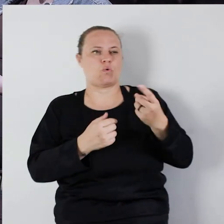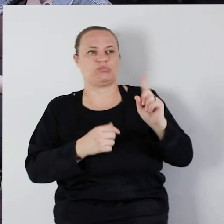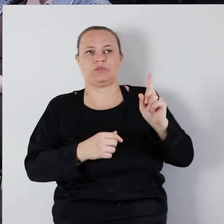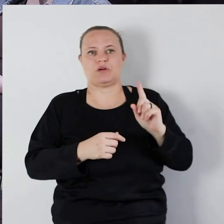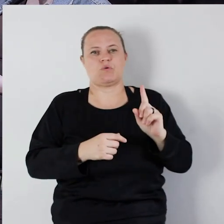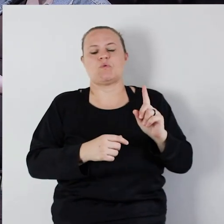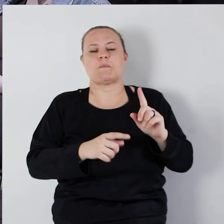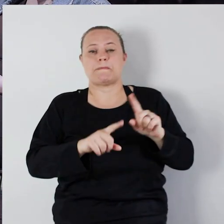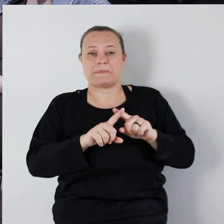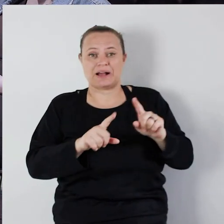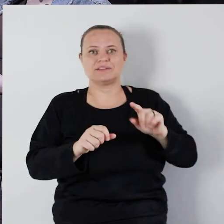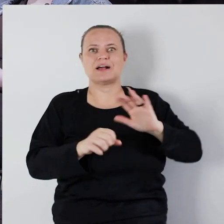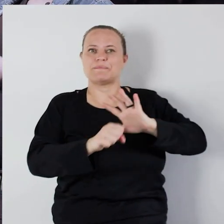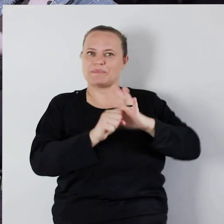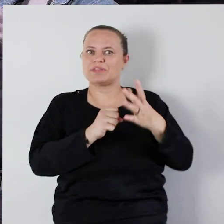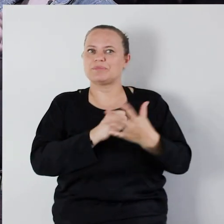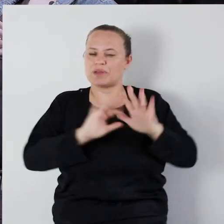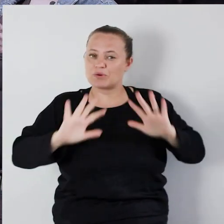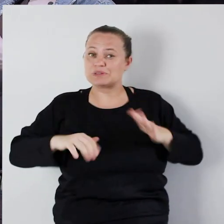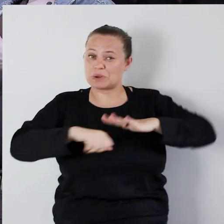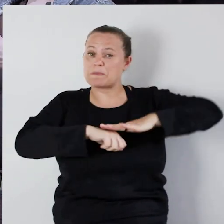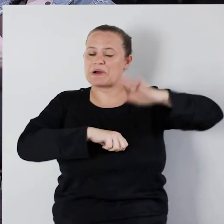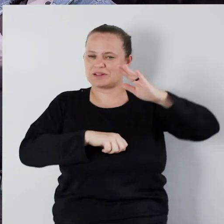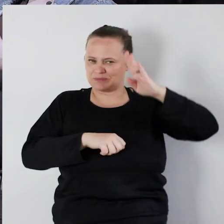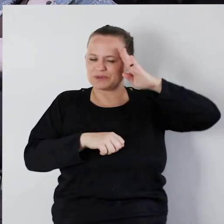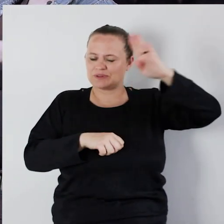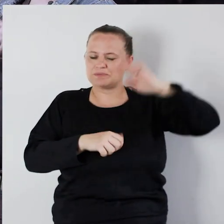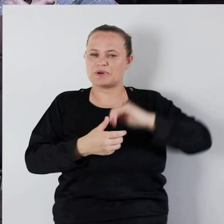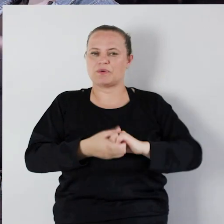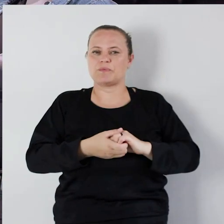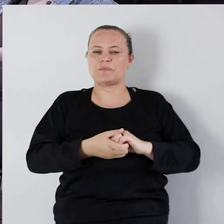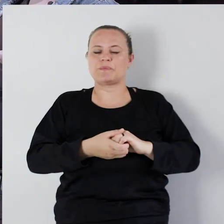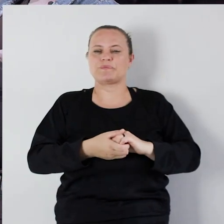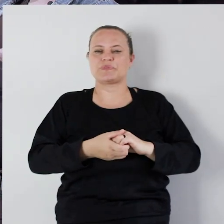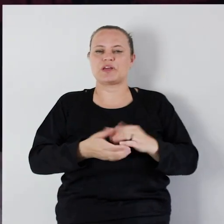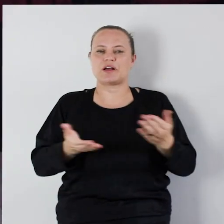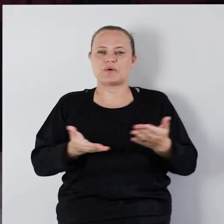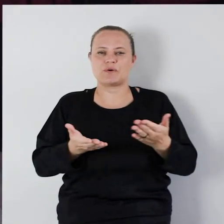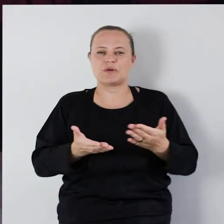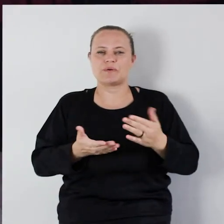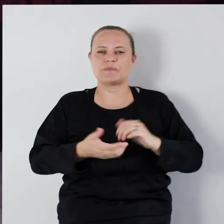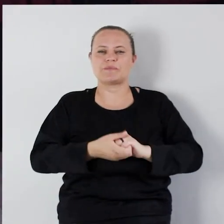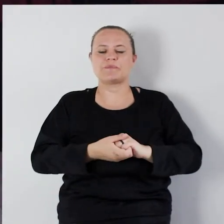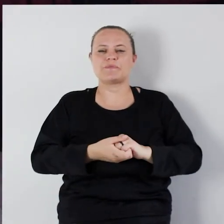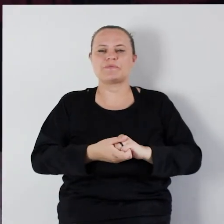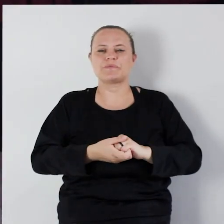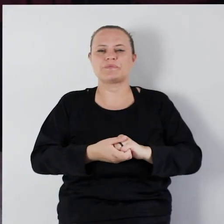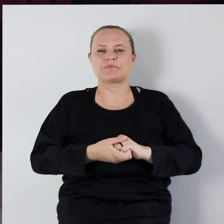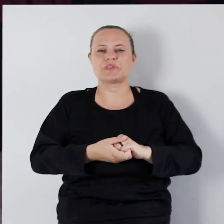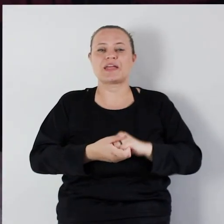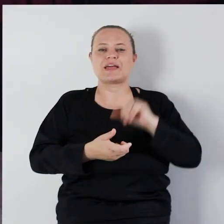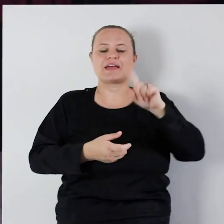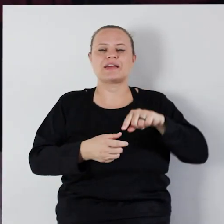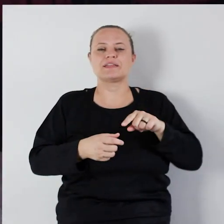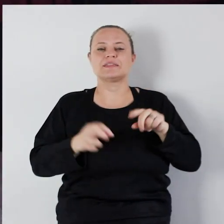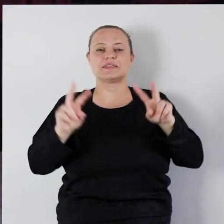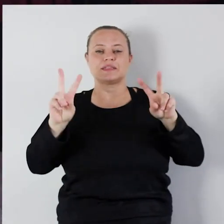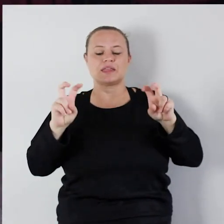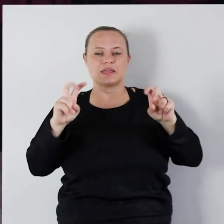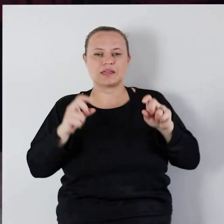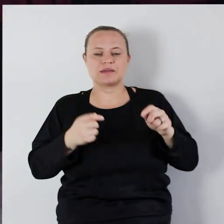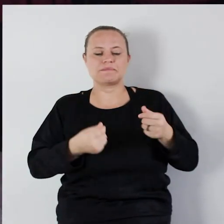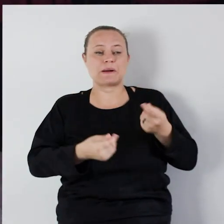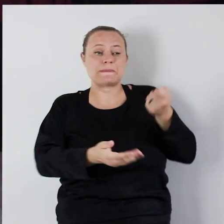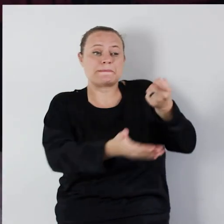que a gente está atravessando muito, independente da pandemia, mas super agravado pela pandemia do coronavírus que a gente está